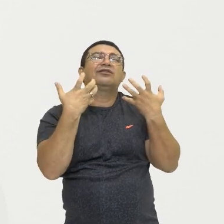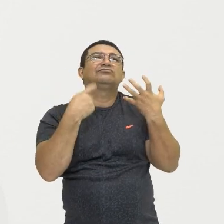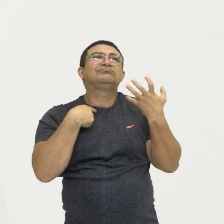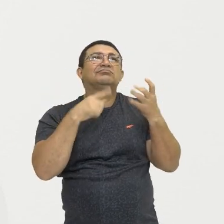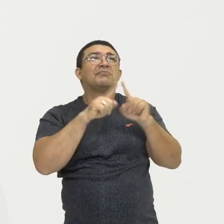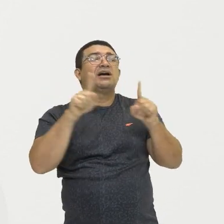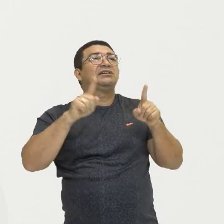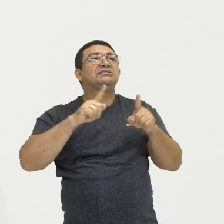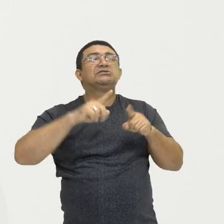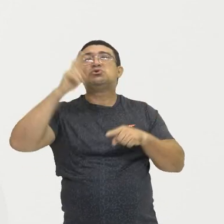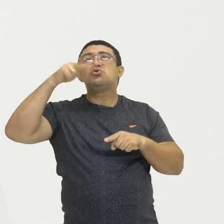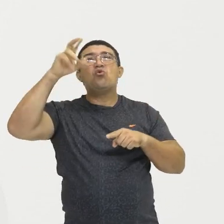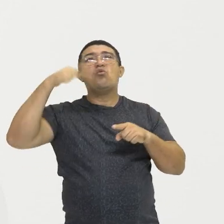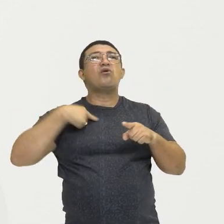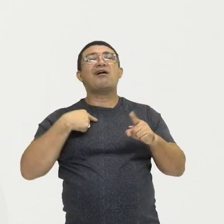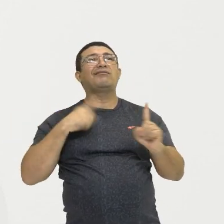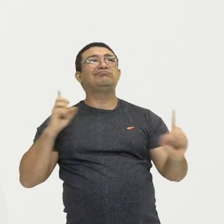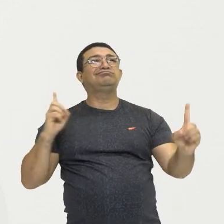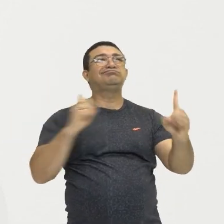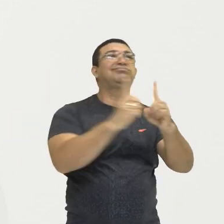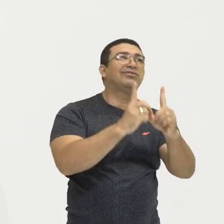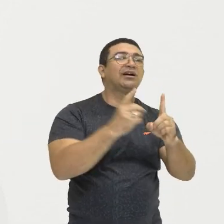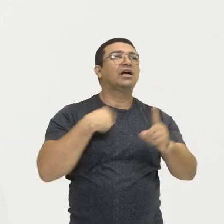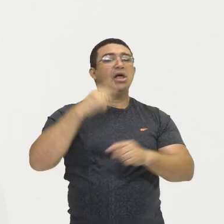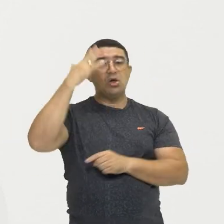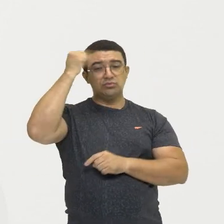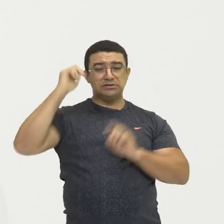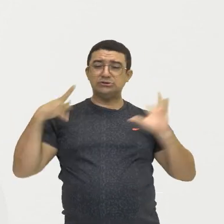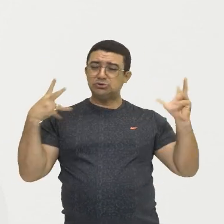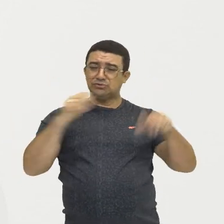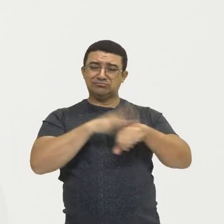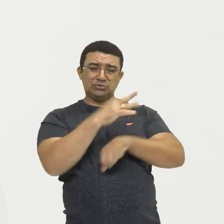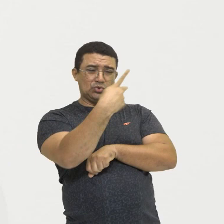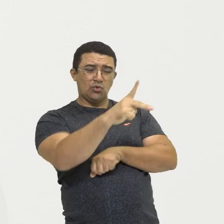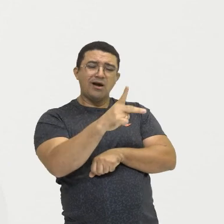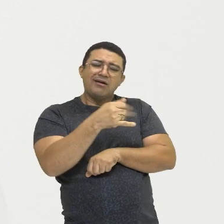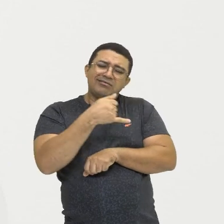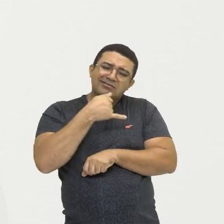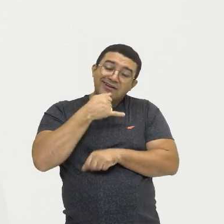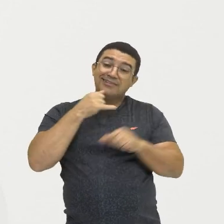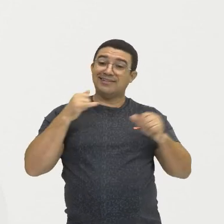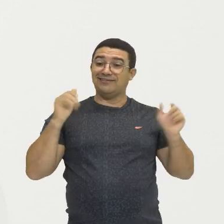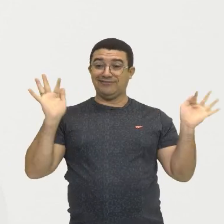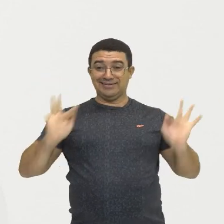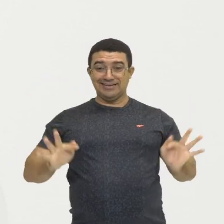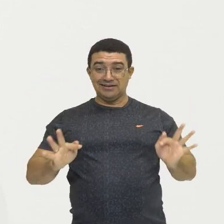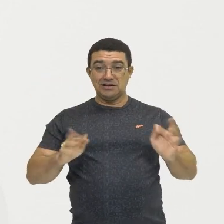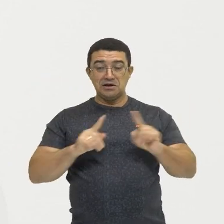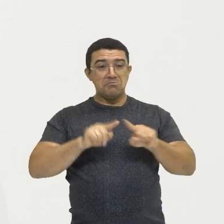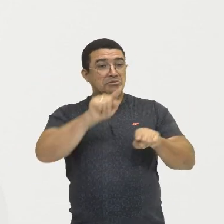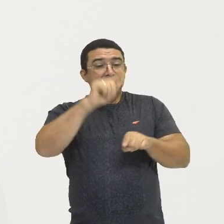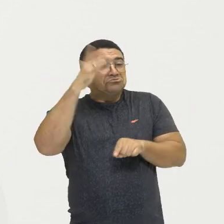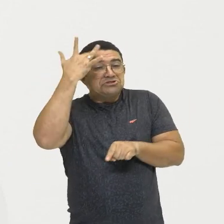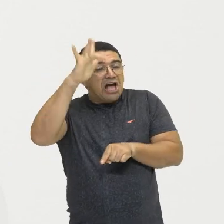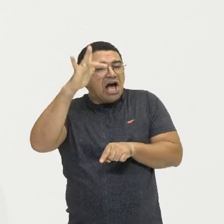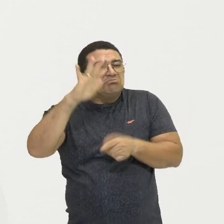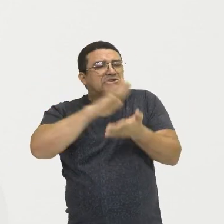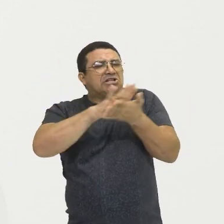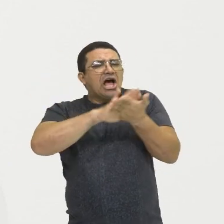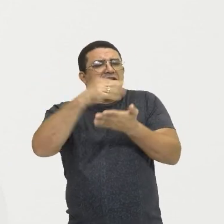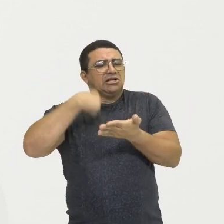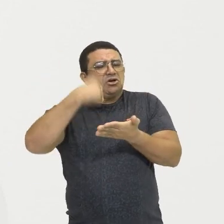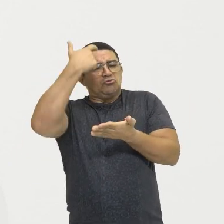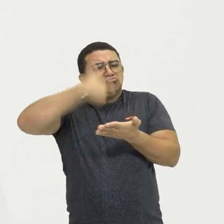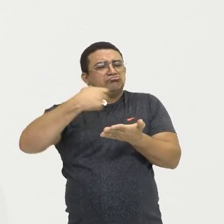jamais poderá tê-la. Eu sei de todas as suas tristezas e alegrias, mas você nada sabe, nem sequer que